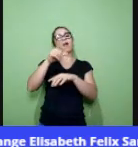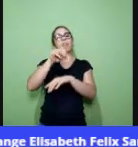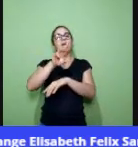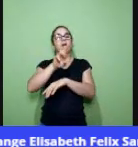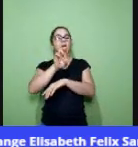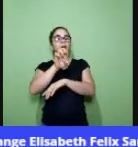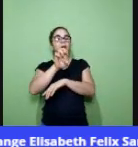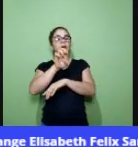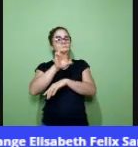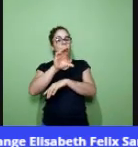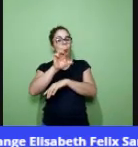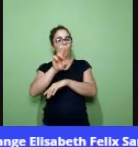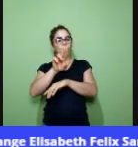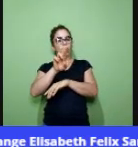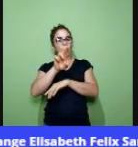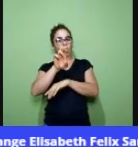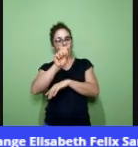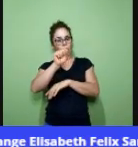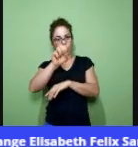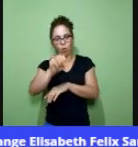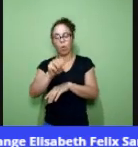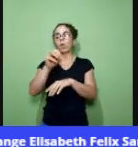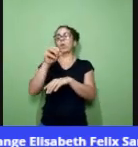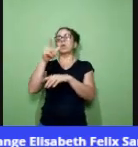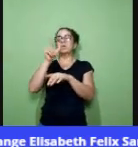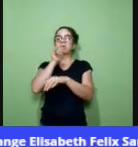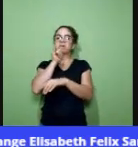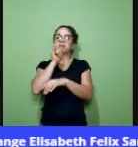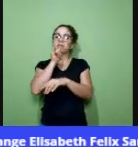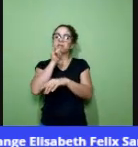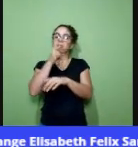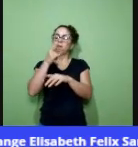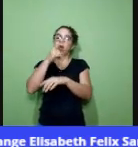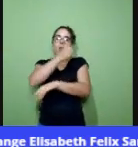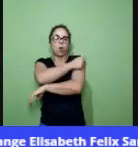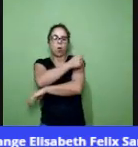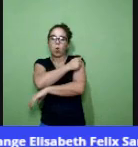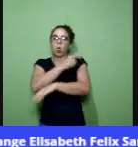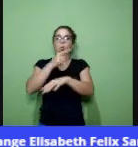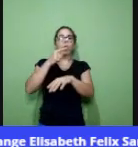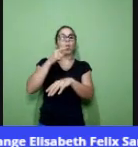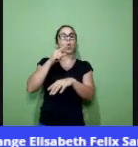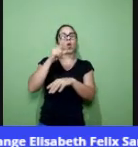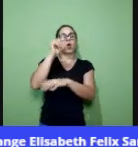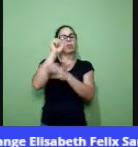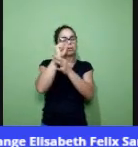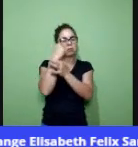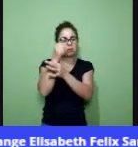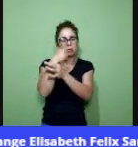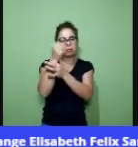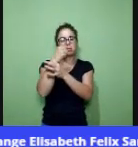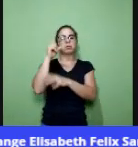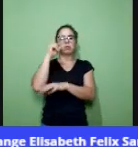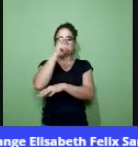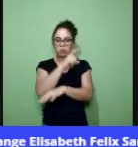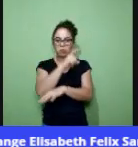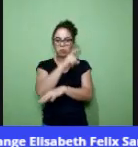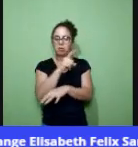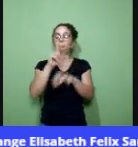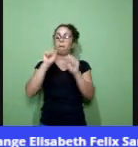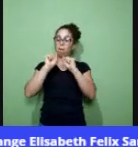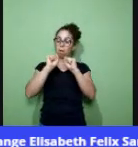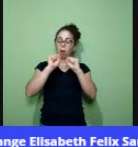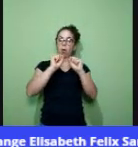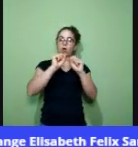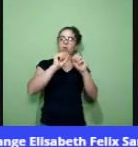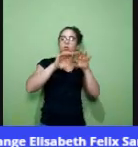adquirido, né? Ele é de madeira. Então, assim, aquele aluno que tem dificuldade motora, que não consegue manipular uma coisa